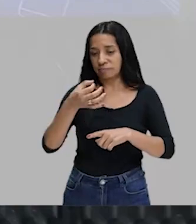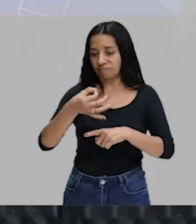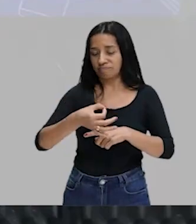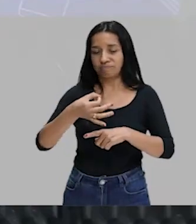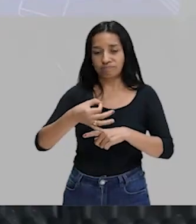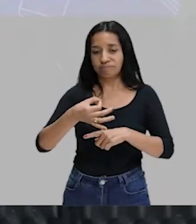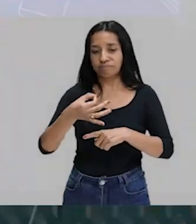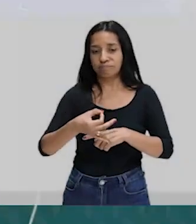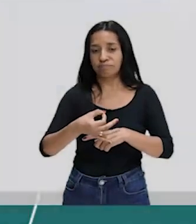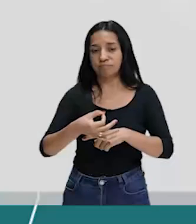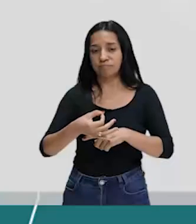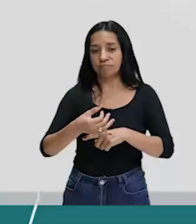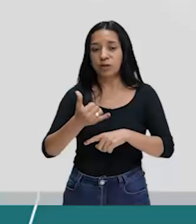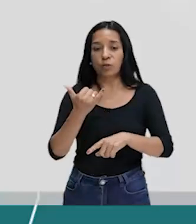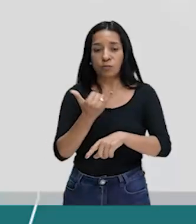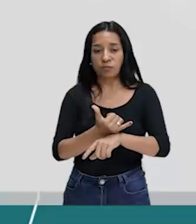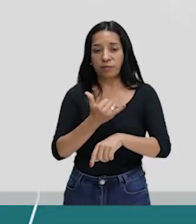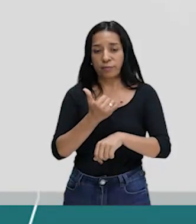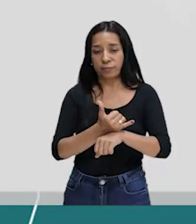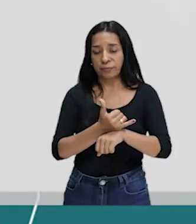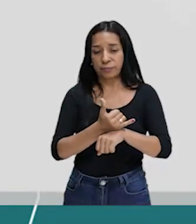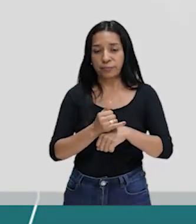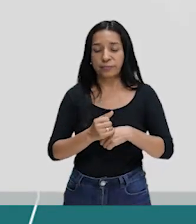simples, né?